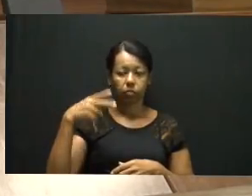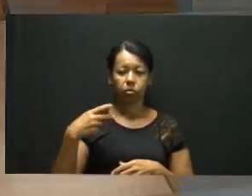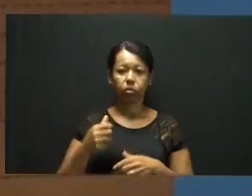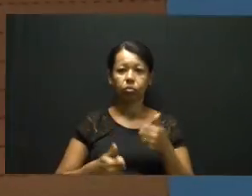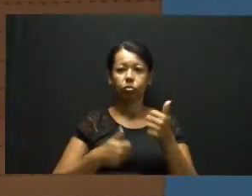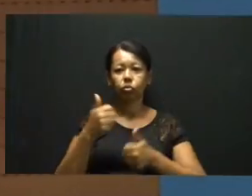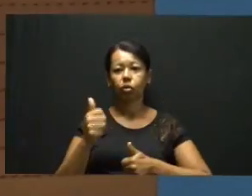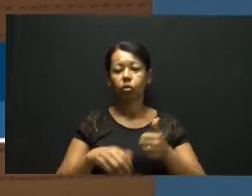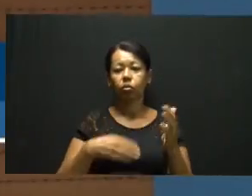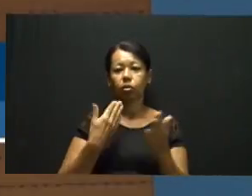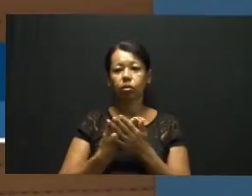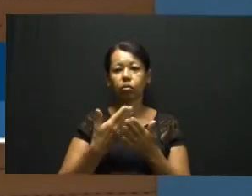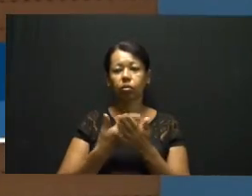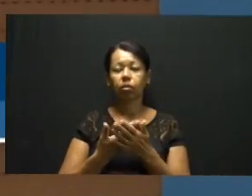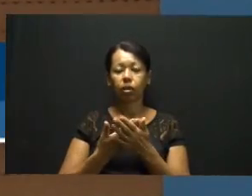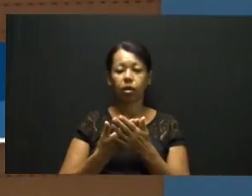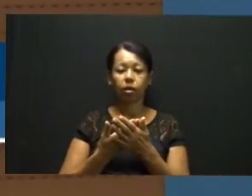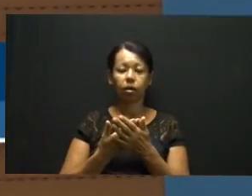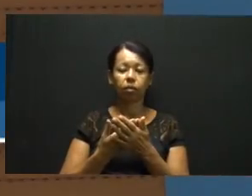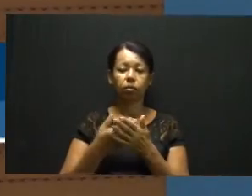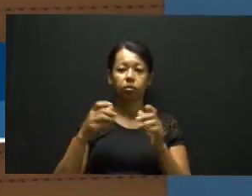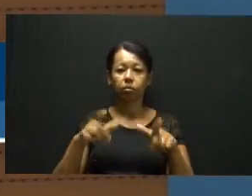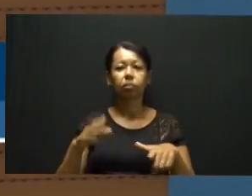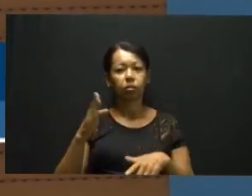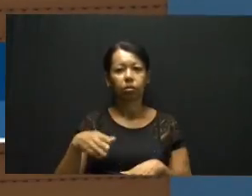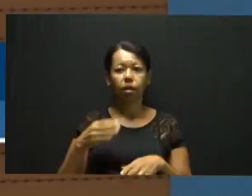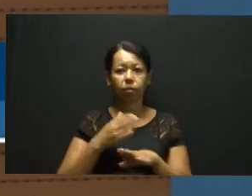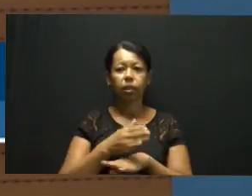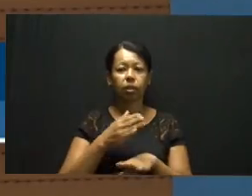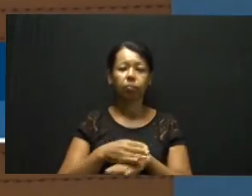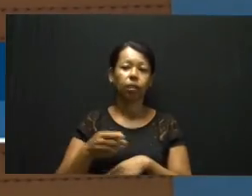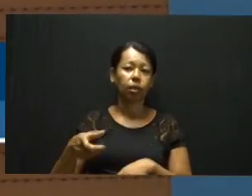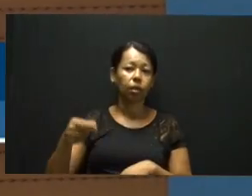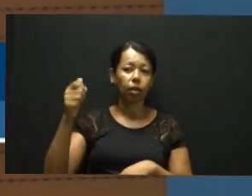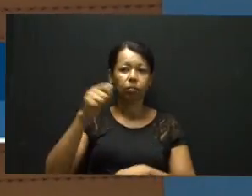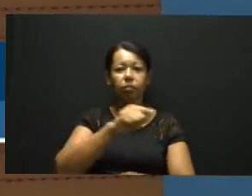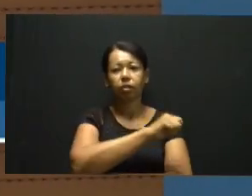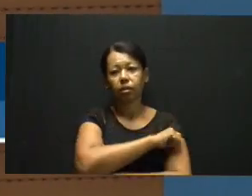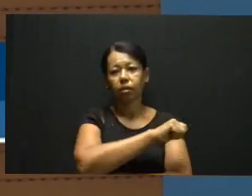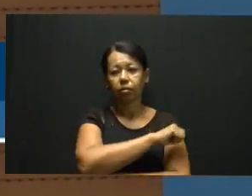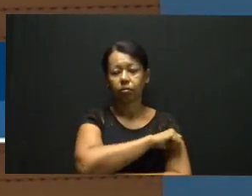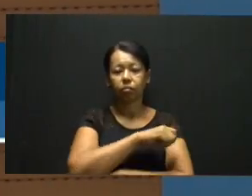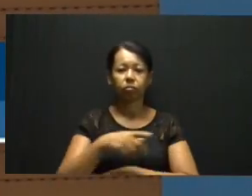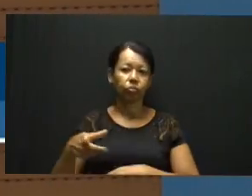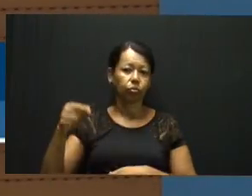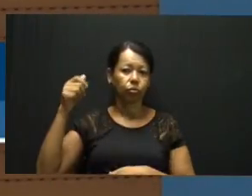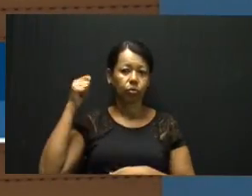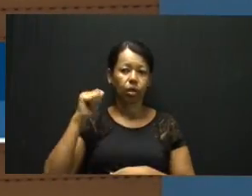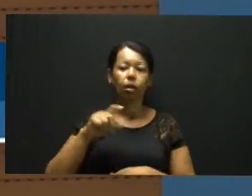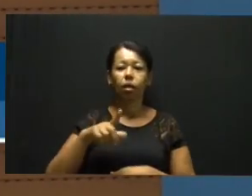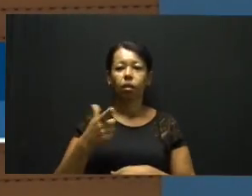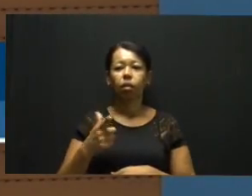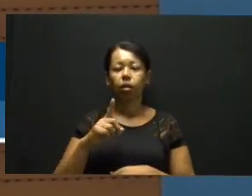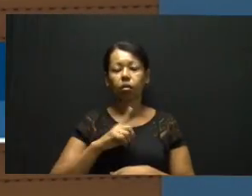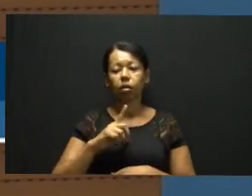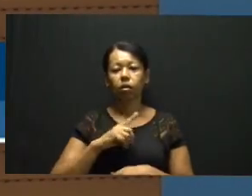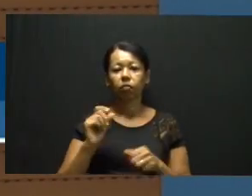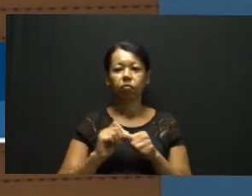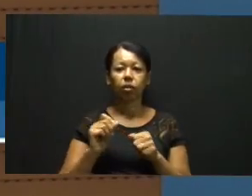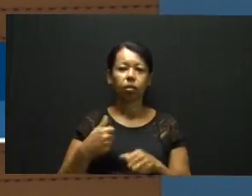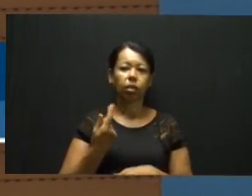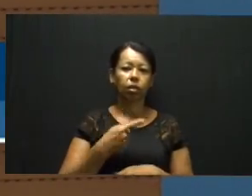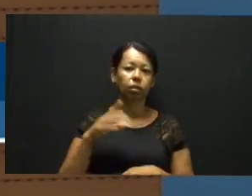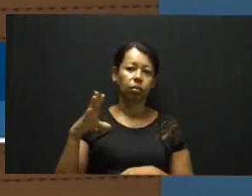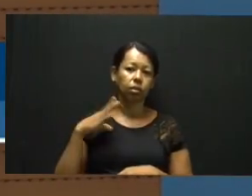Escolares Municipais, no qual eu já participei quando era aluno do Lorena, do Afonso Schmidt, há alguns anos já não vem sendo realizado em nosso